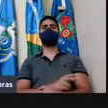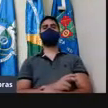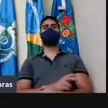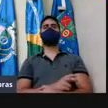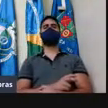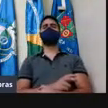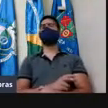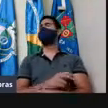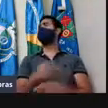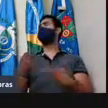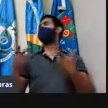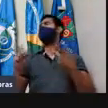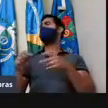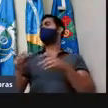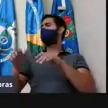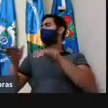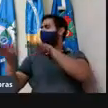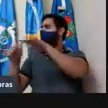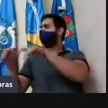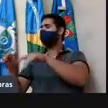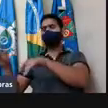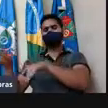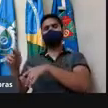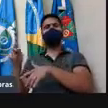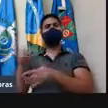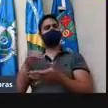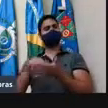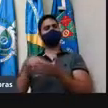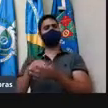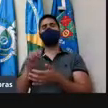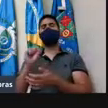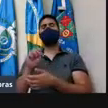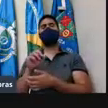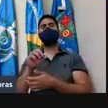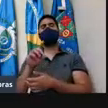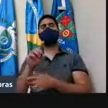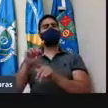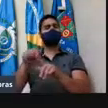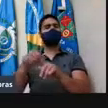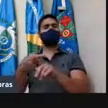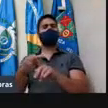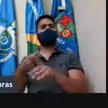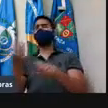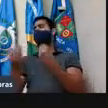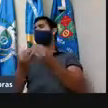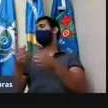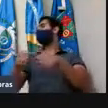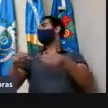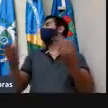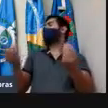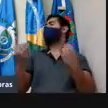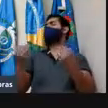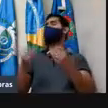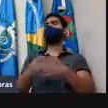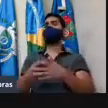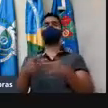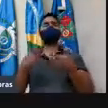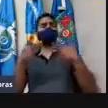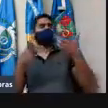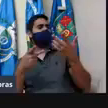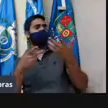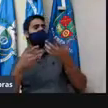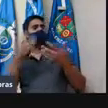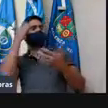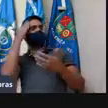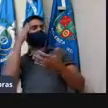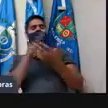a convocação do secretário, é a questão das dobras. Como é que ficou essa questão das dobras? Ninguém fala, ninguém viu.